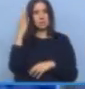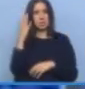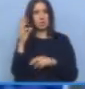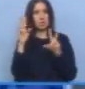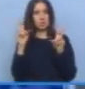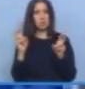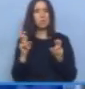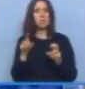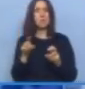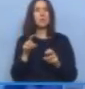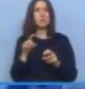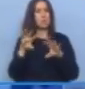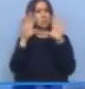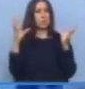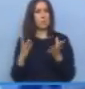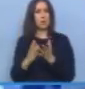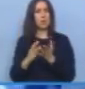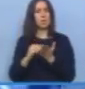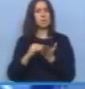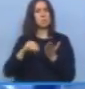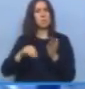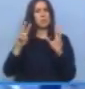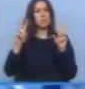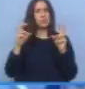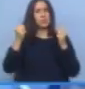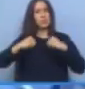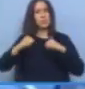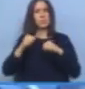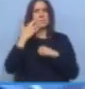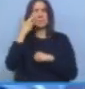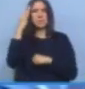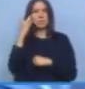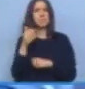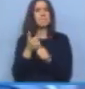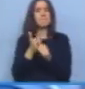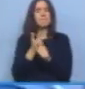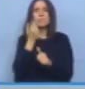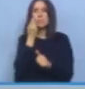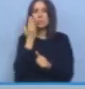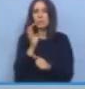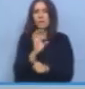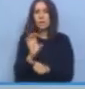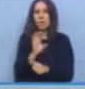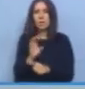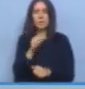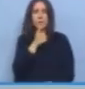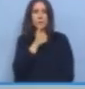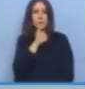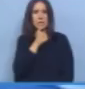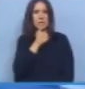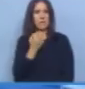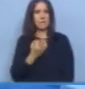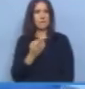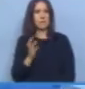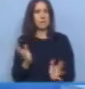imigração, pactos globais sobre migrações. De que forma também estão a acompanhar esta questão e no